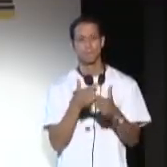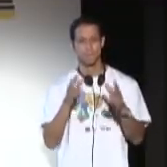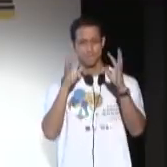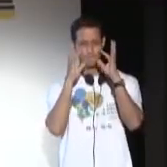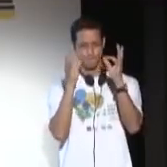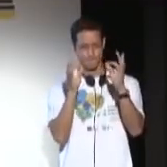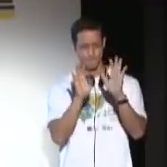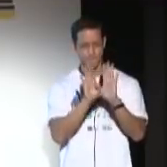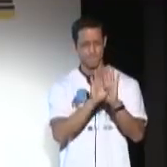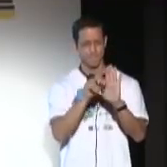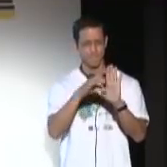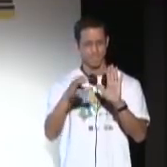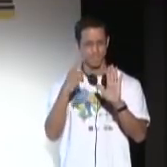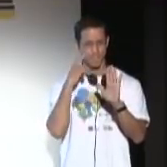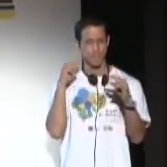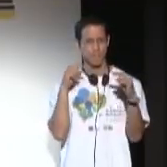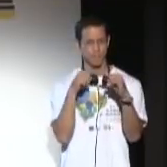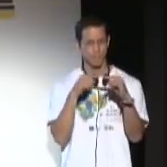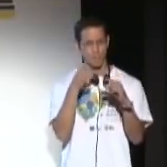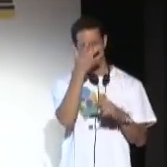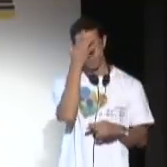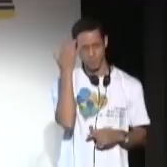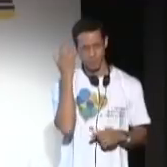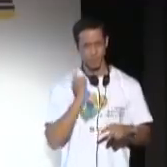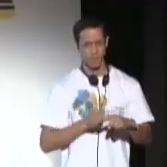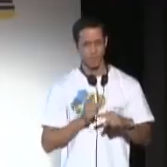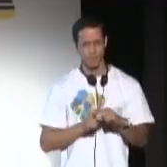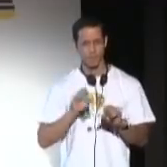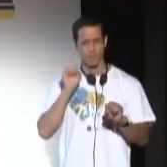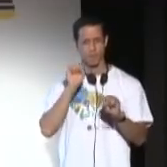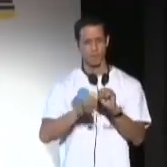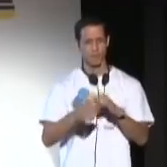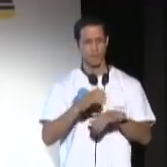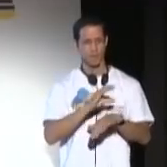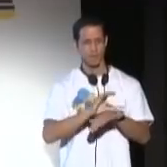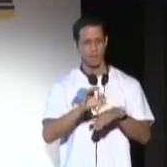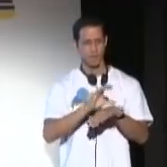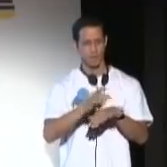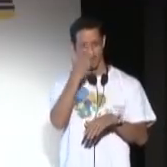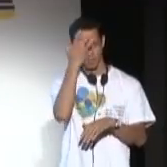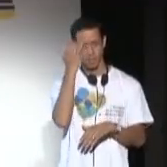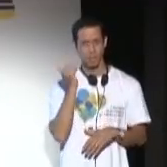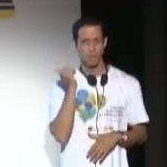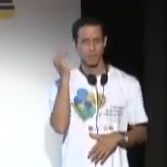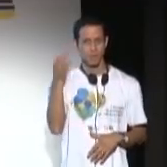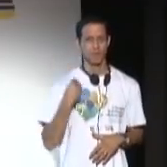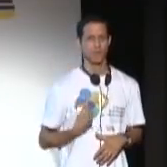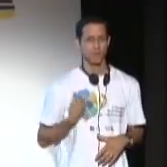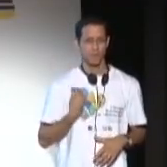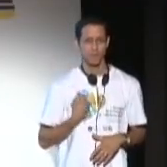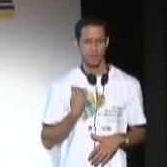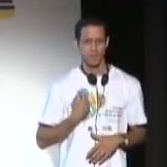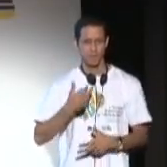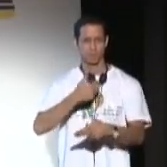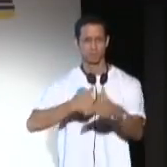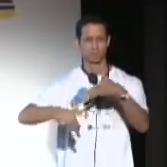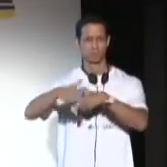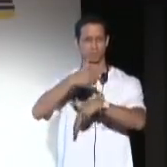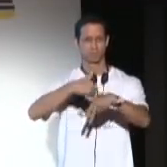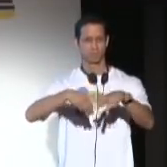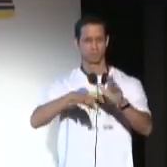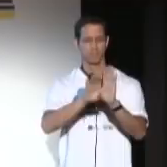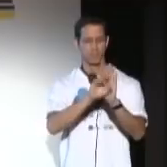e que está relacionada a pessoas é porque formar pessoas para viver fora da escola. É isso que a BNCC faz. Não é?